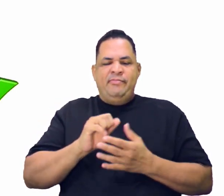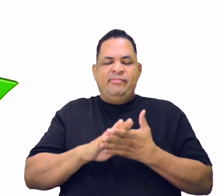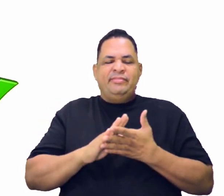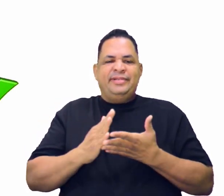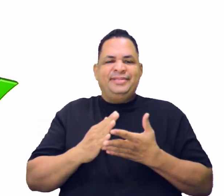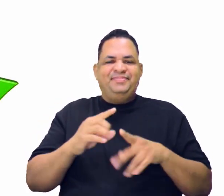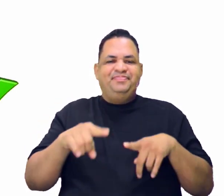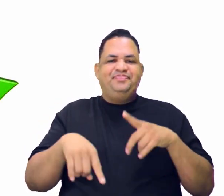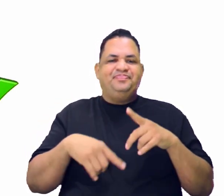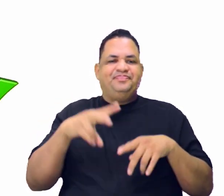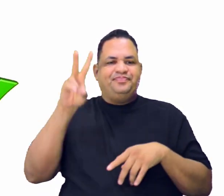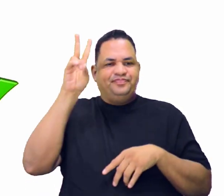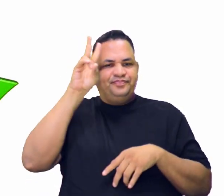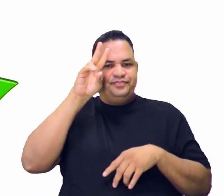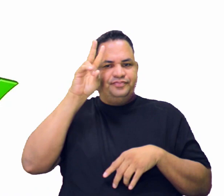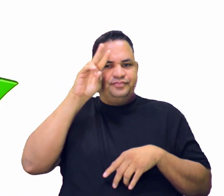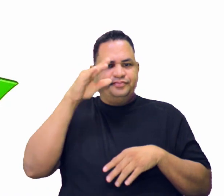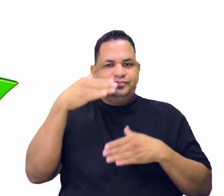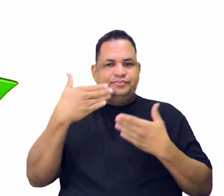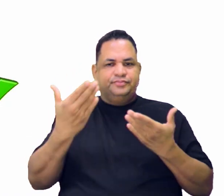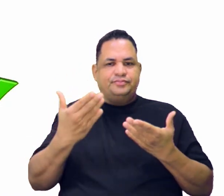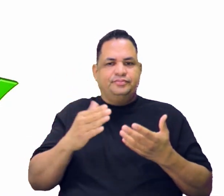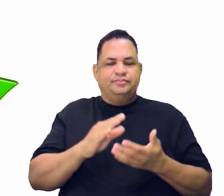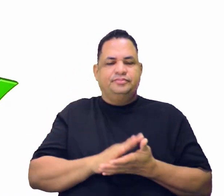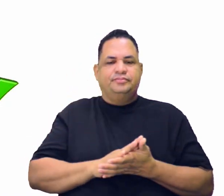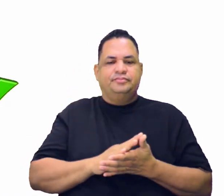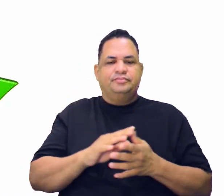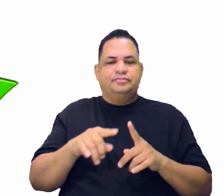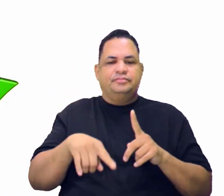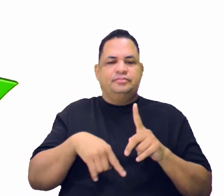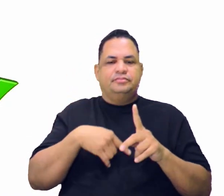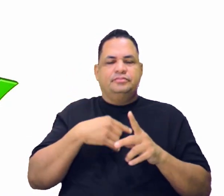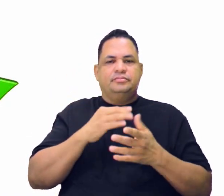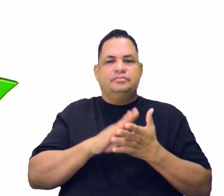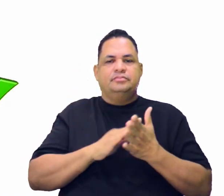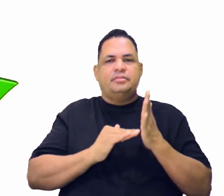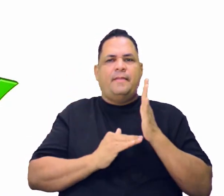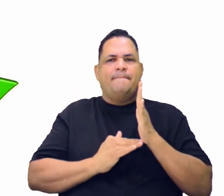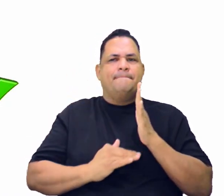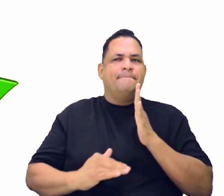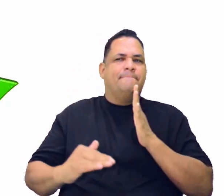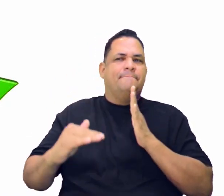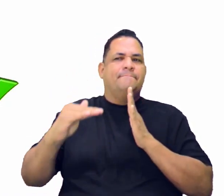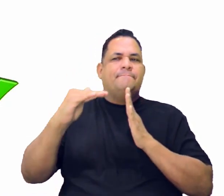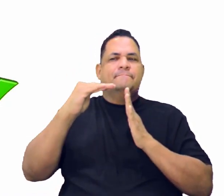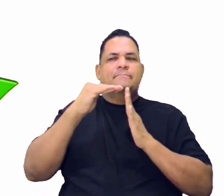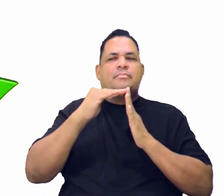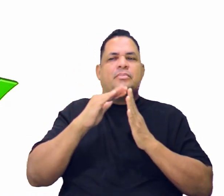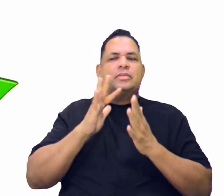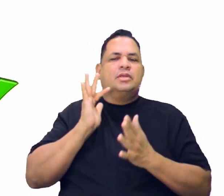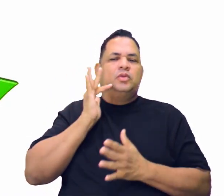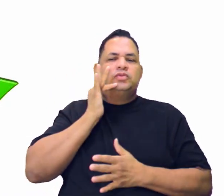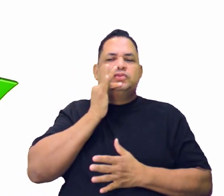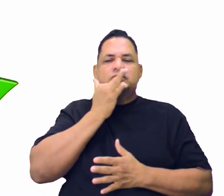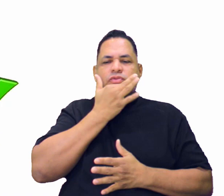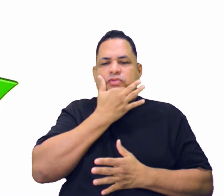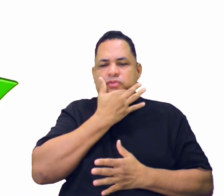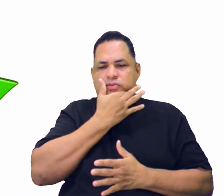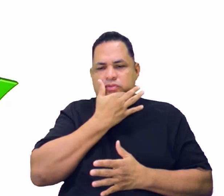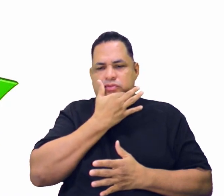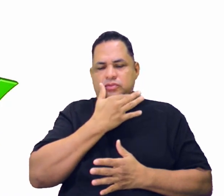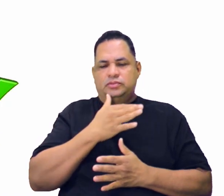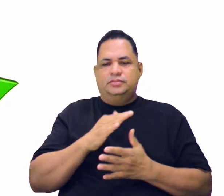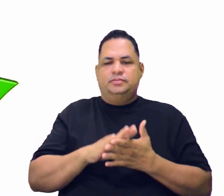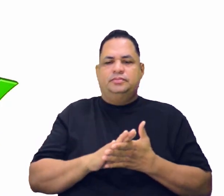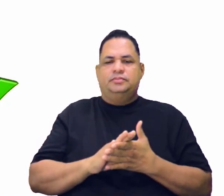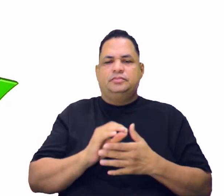você vai lembrar de, ó, mais gostoso, ó, tá intensificando, você vai lembrar